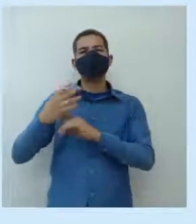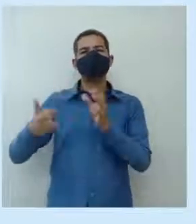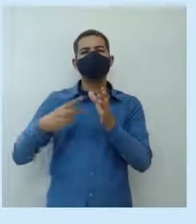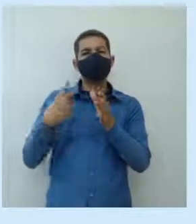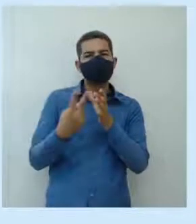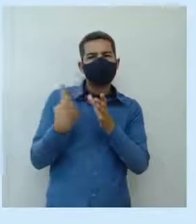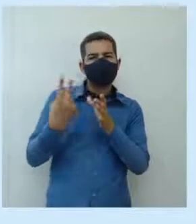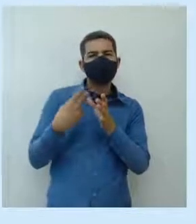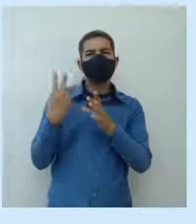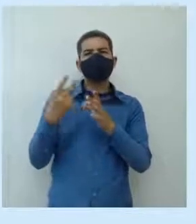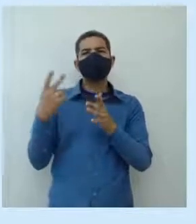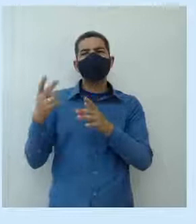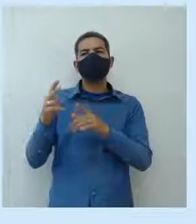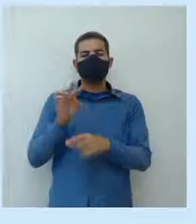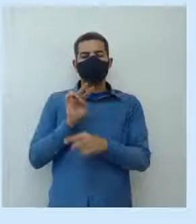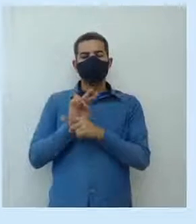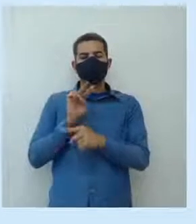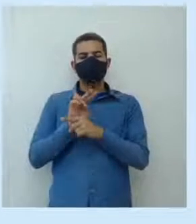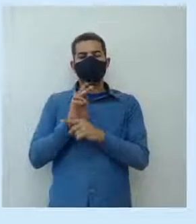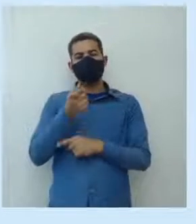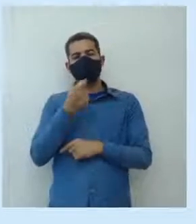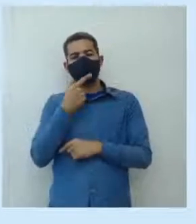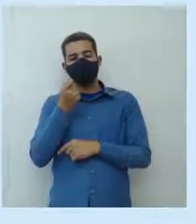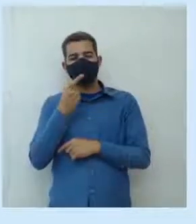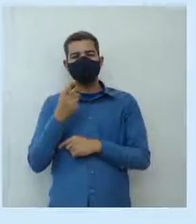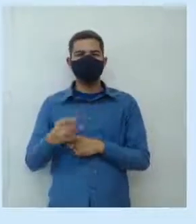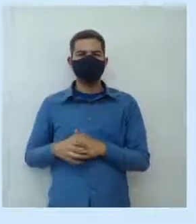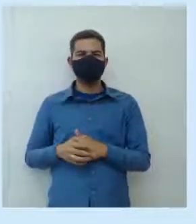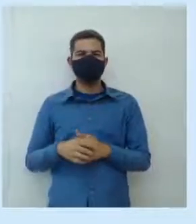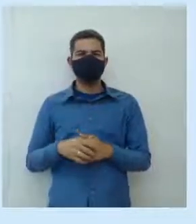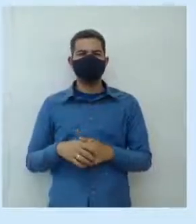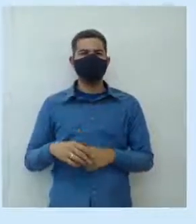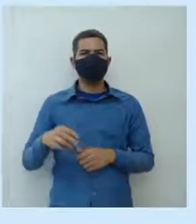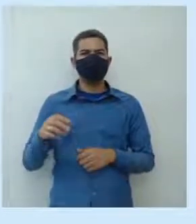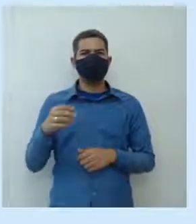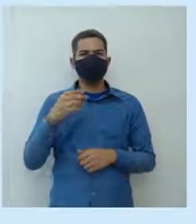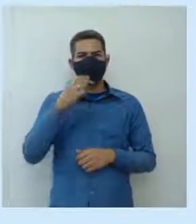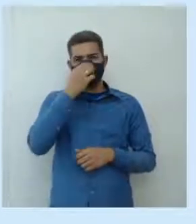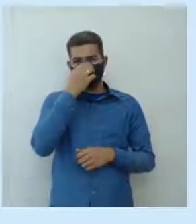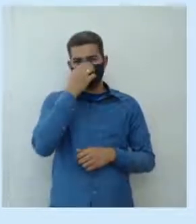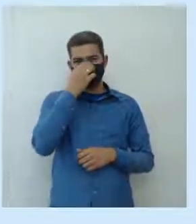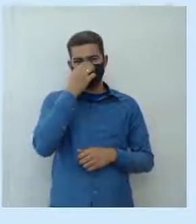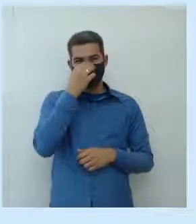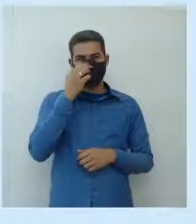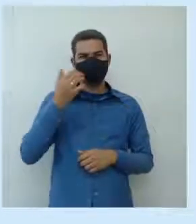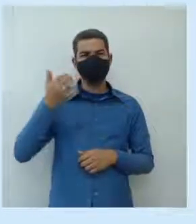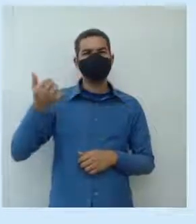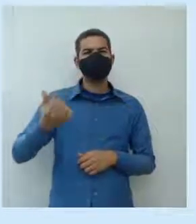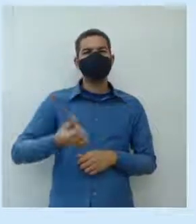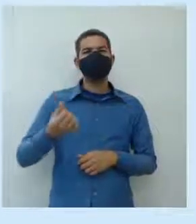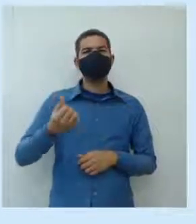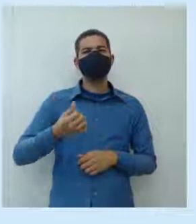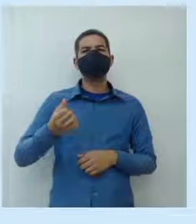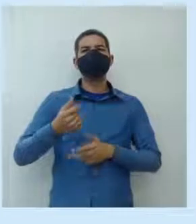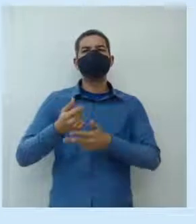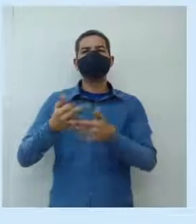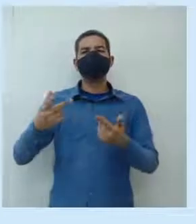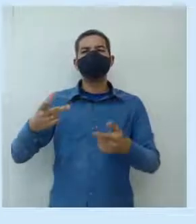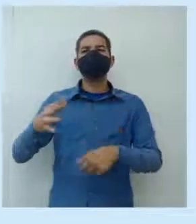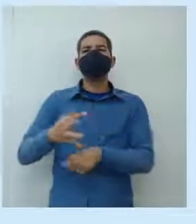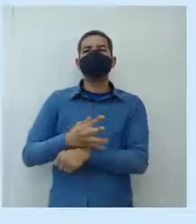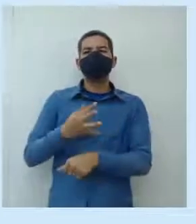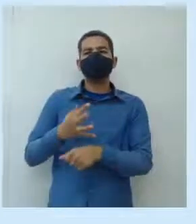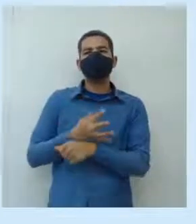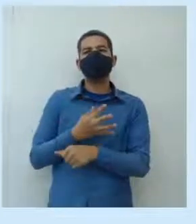vitaminas, anticorpos e remédios. Organismo com tolerância e pressões bióticas e abióticas. E